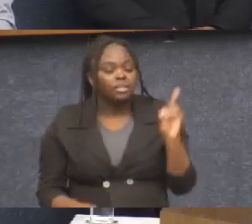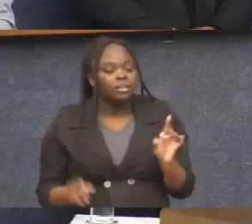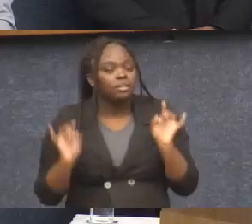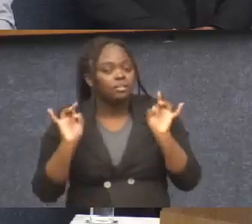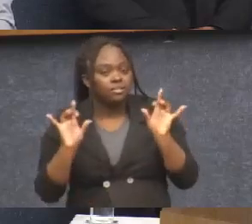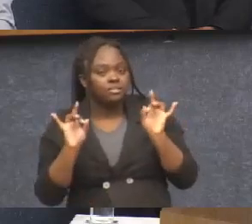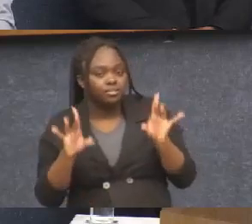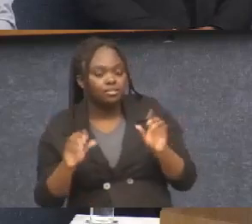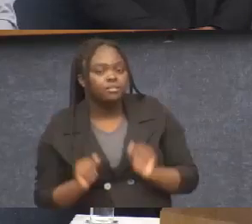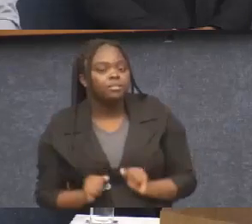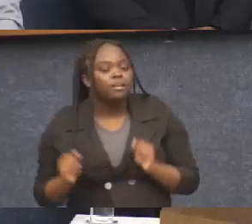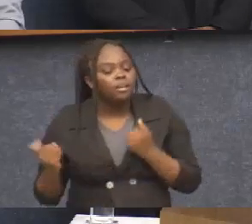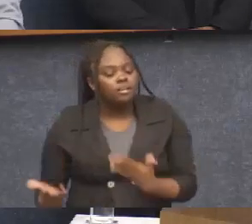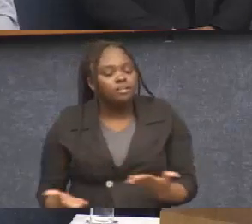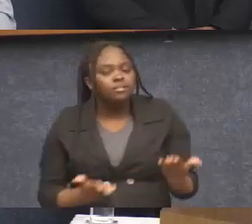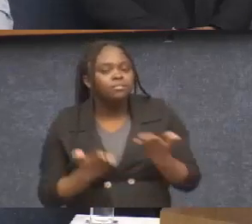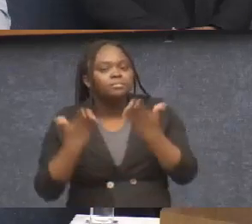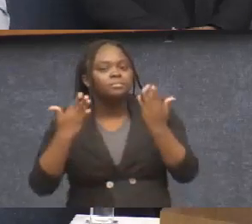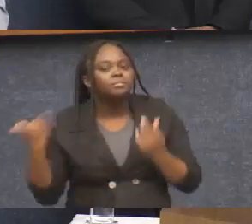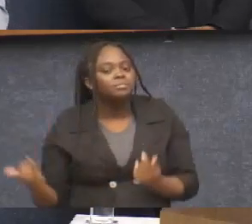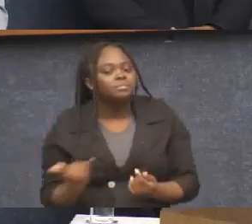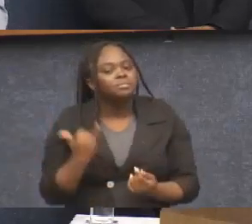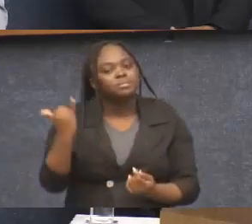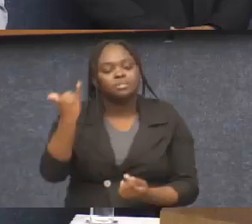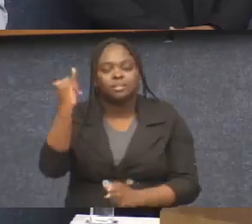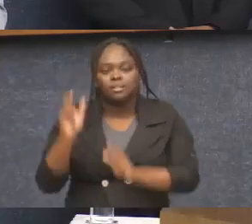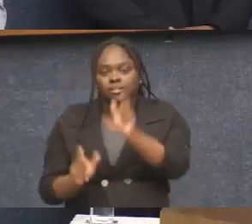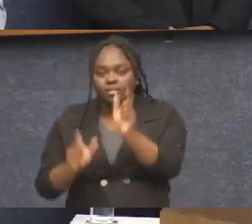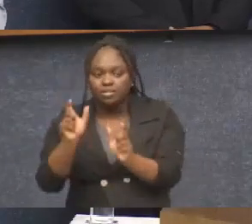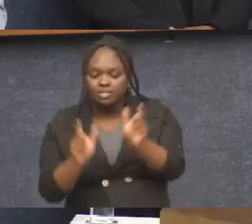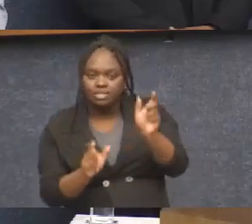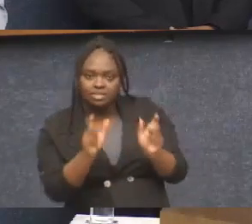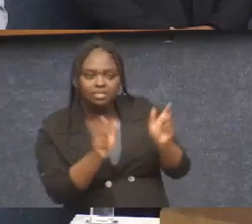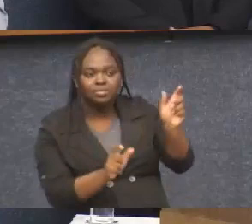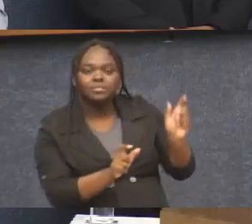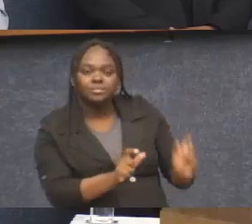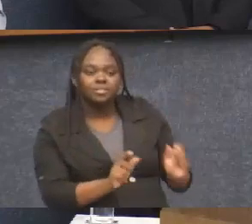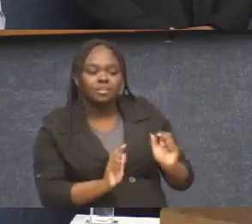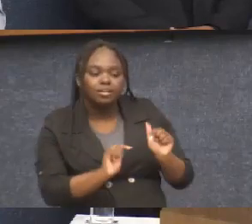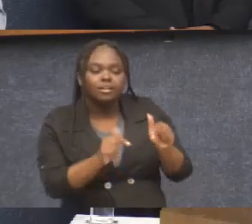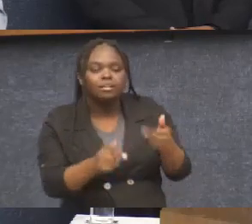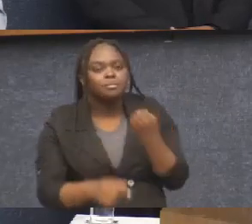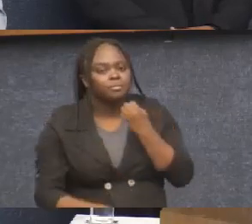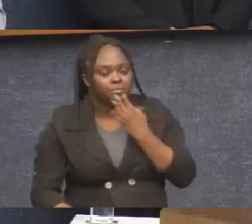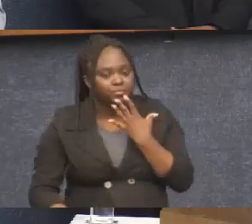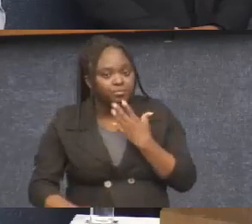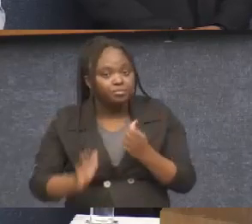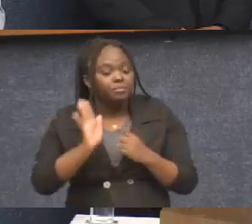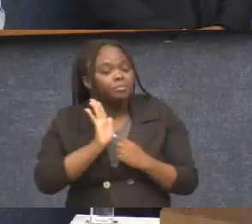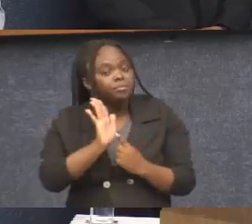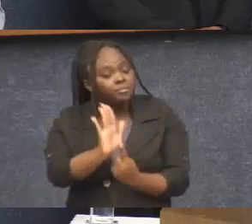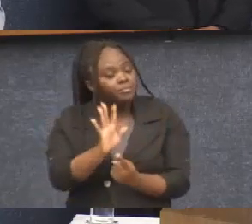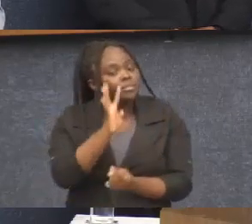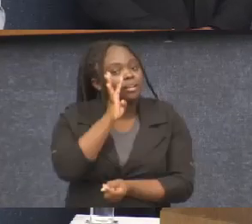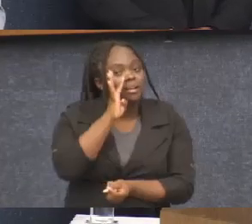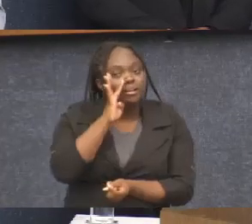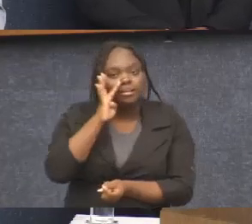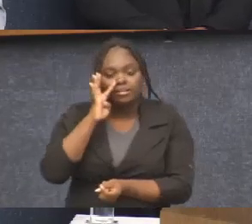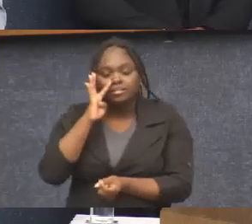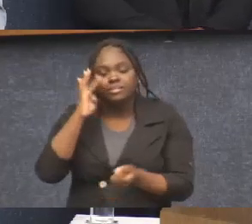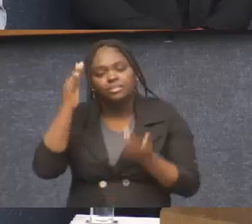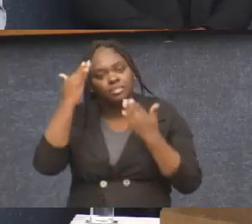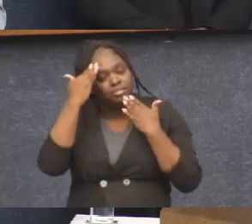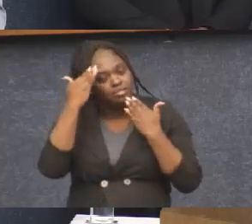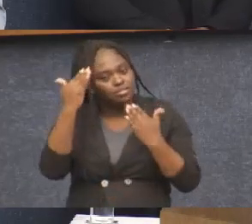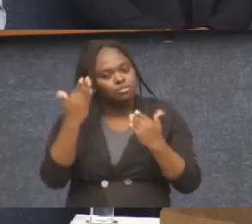que enaltecemos a importância dos benfeitores, expresso minha admiração e gratidão pelas